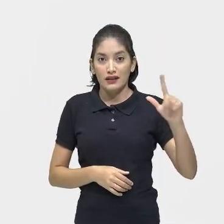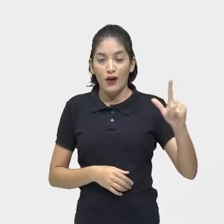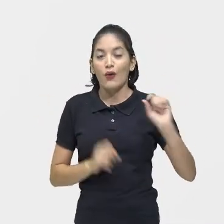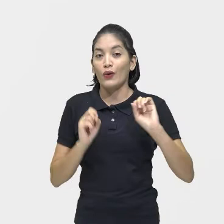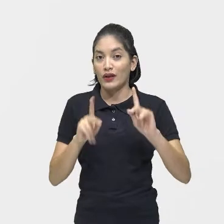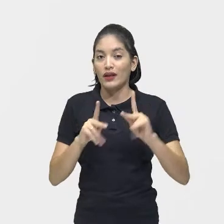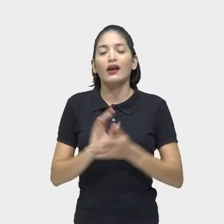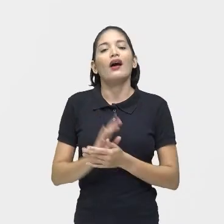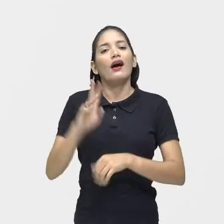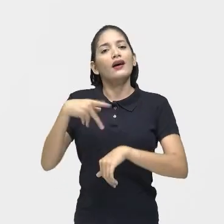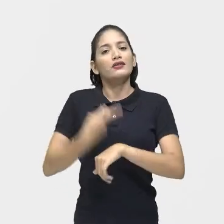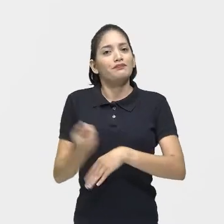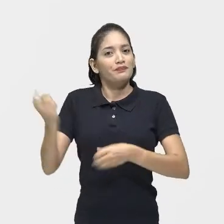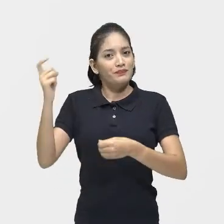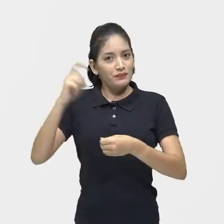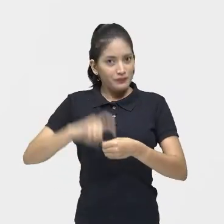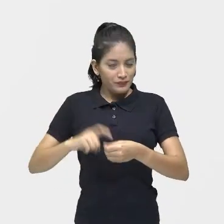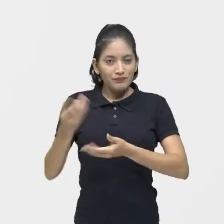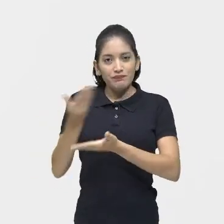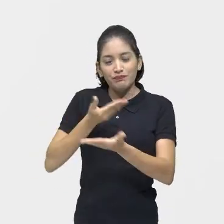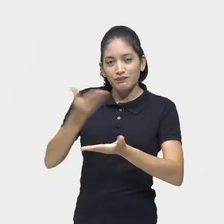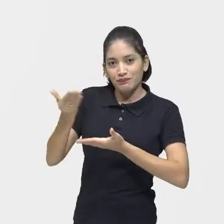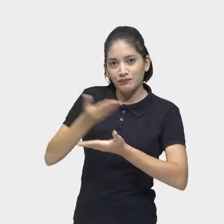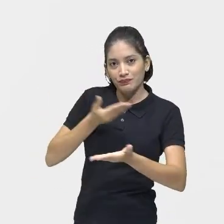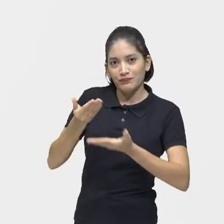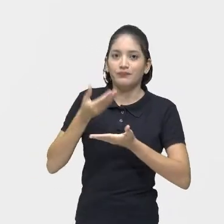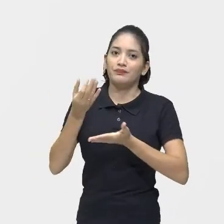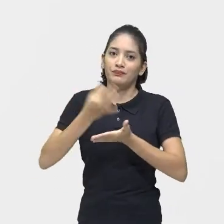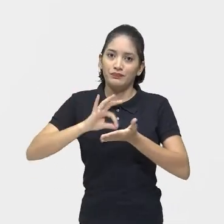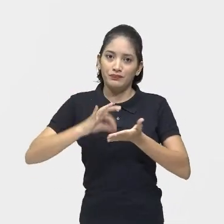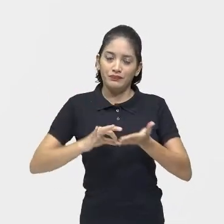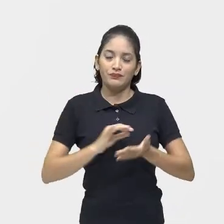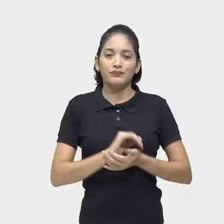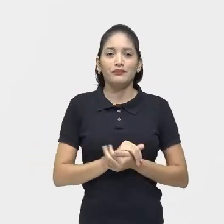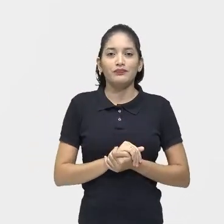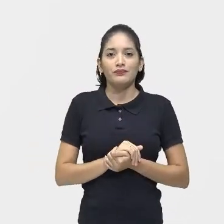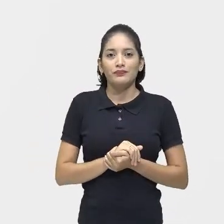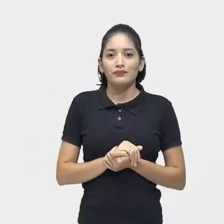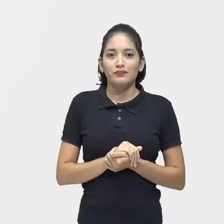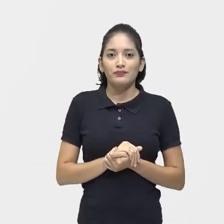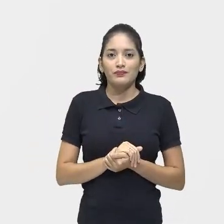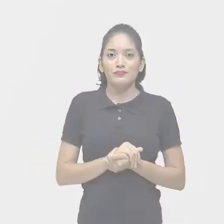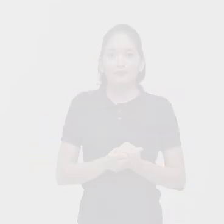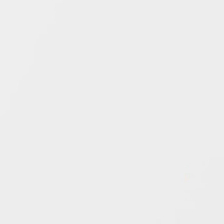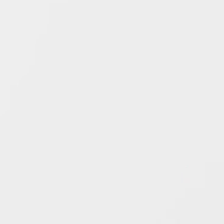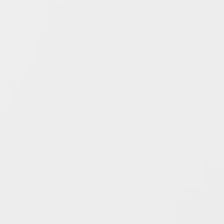bom? Daqui a pouco eu volto aí com a nossa interatividade.